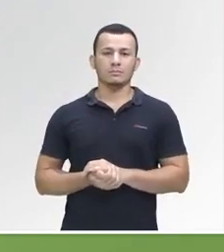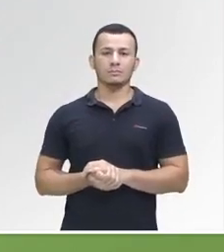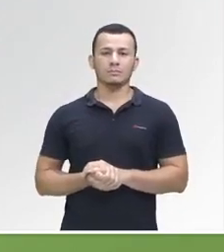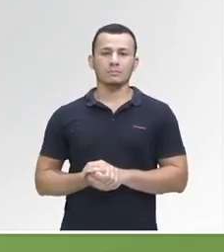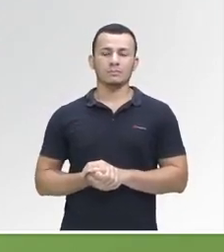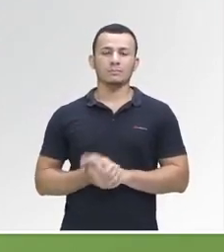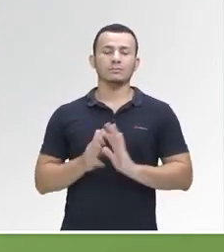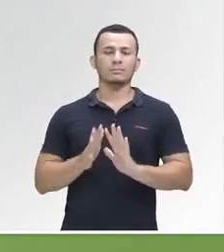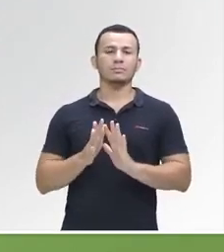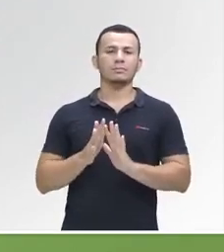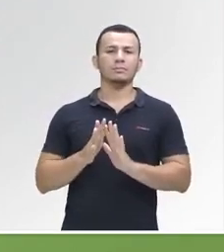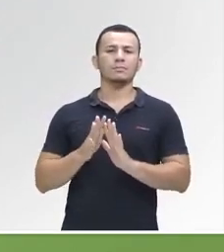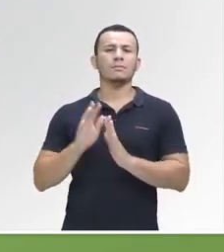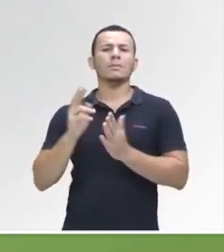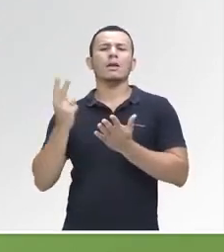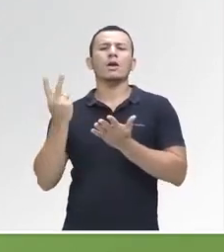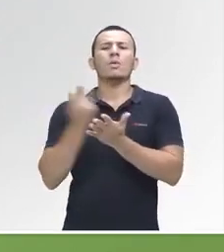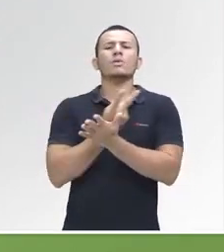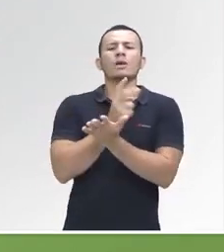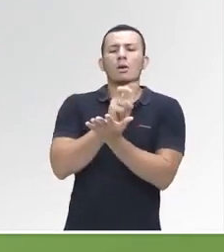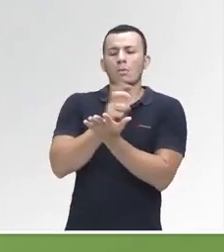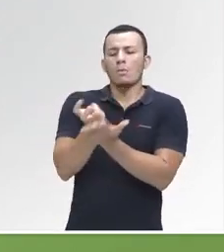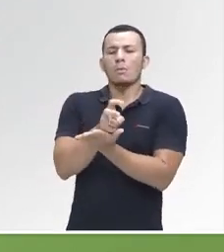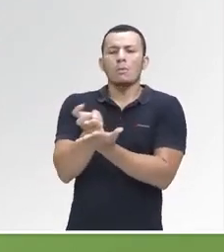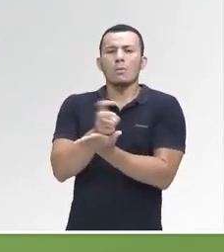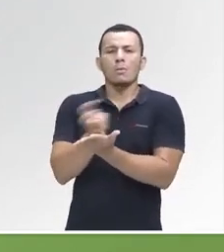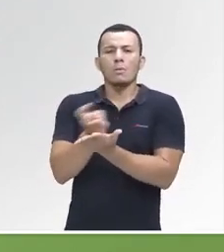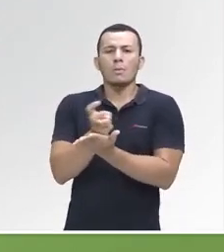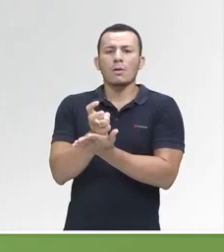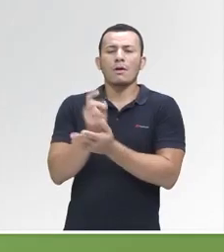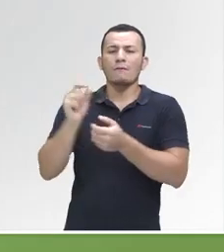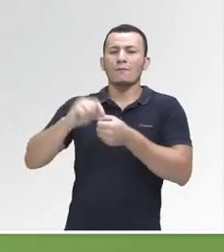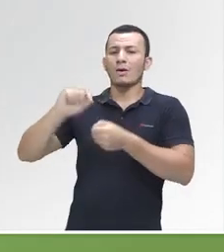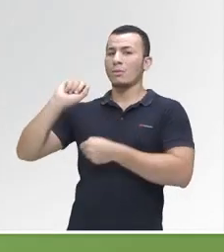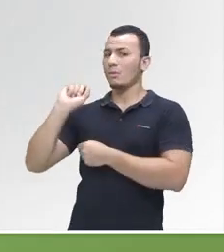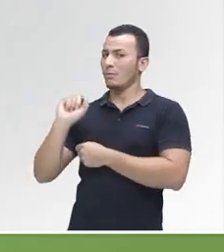fazer em casos de convulsão?